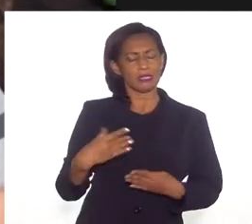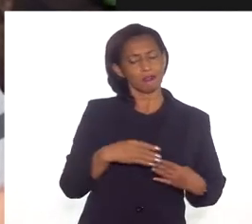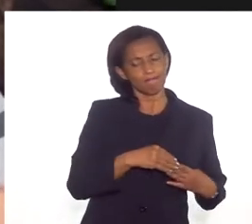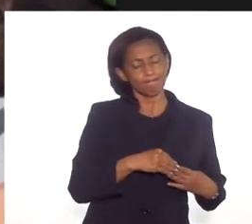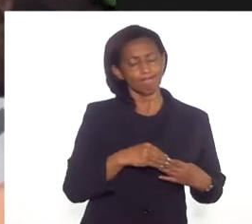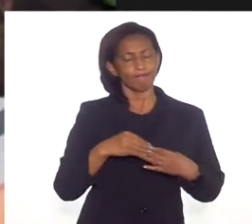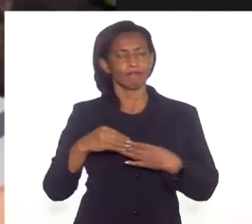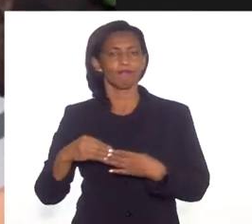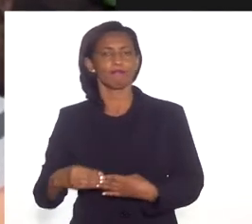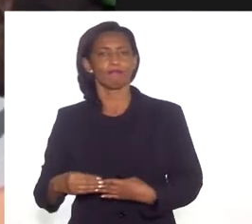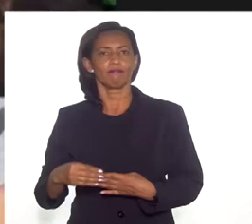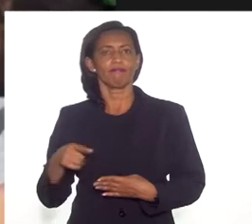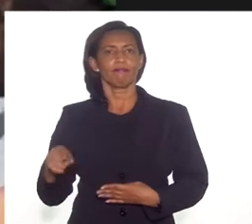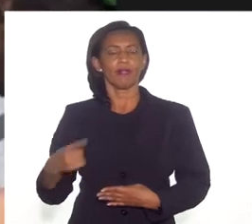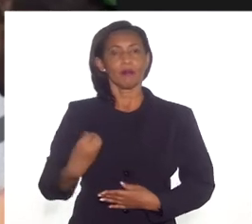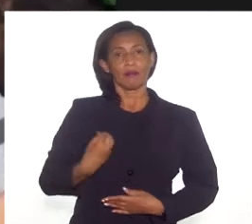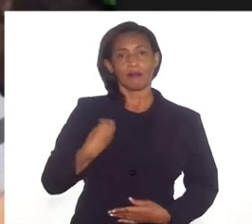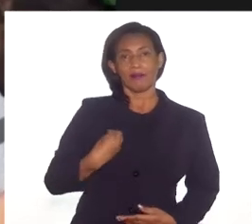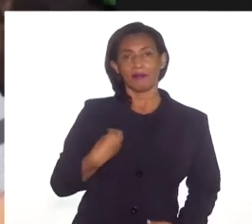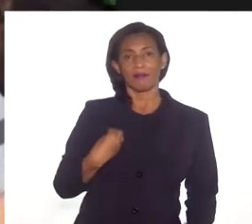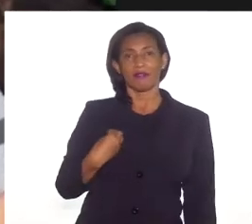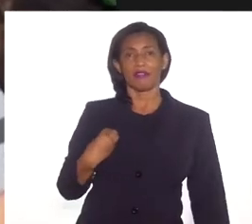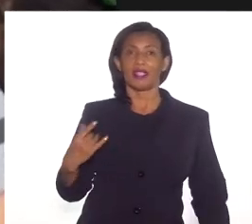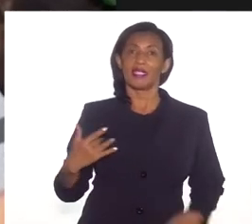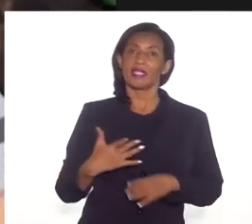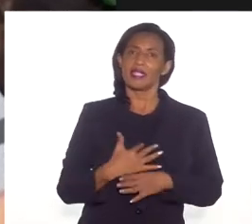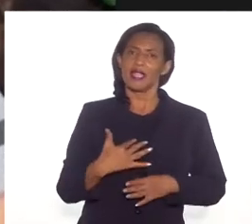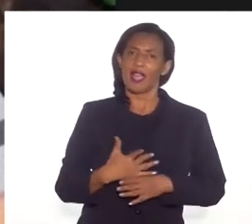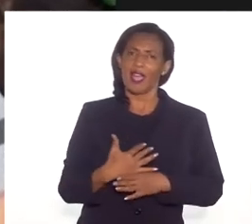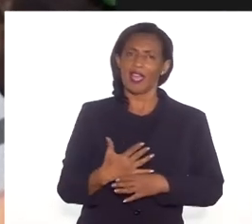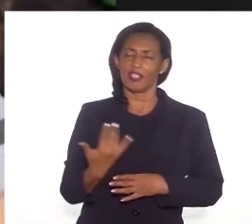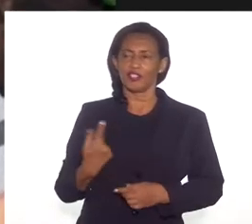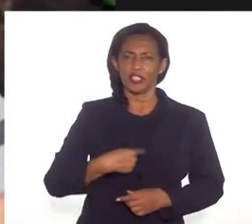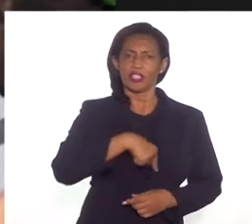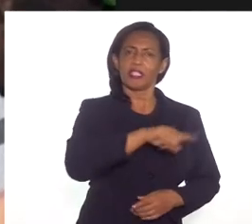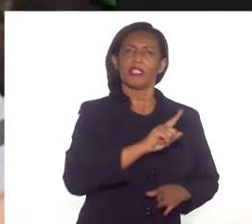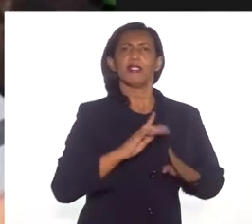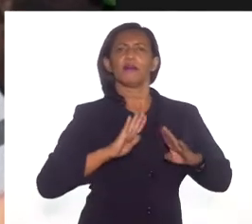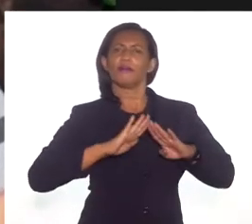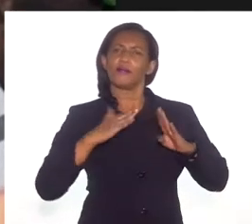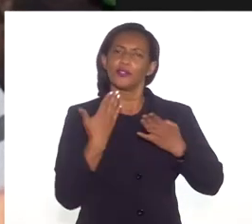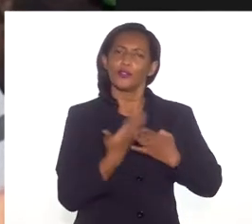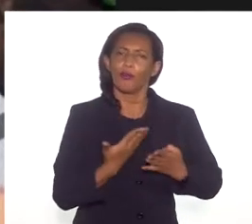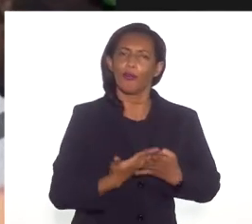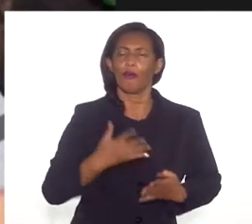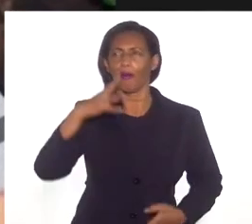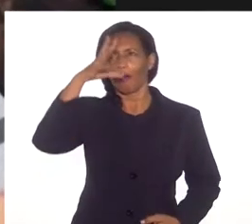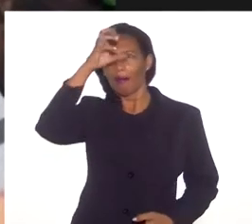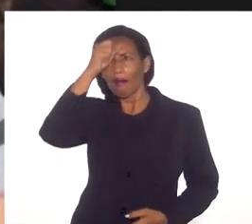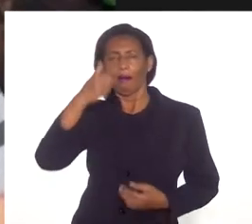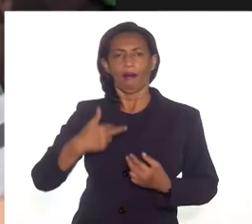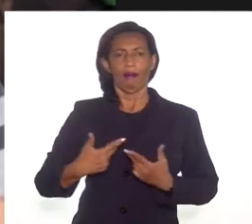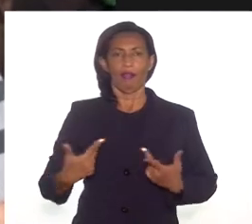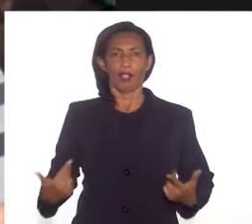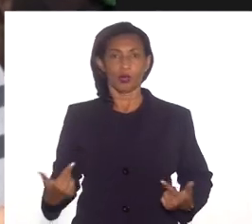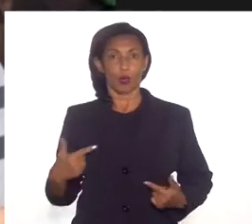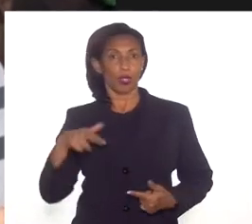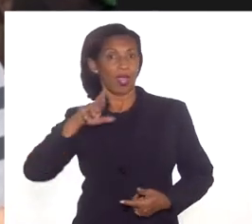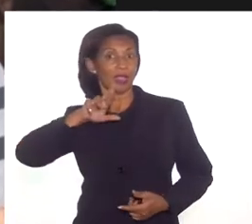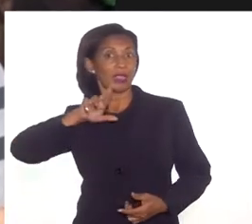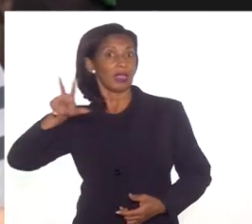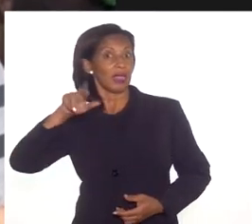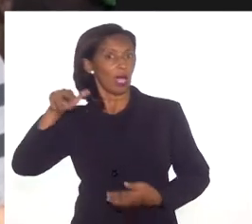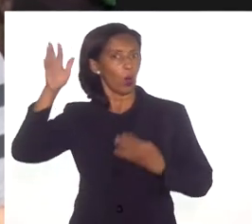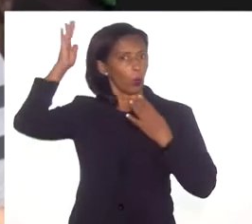acabou me levando para viver na cidade, ir para a escola, aprender as coisas que os não